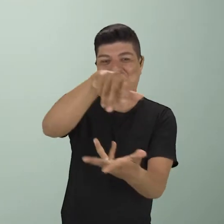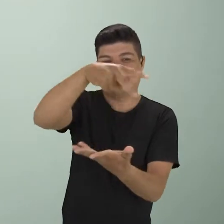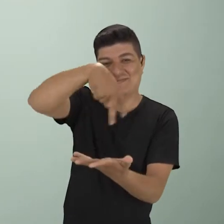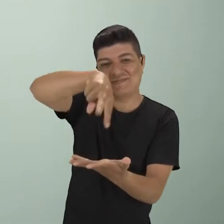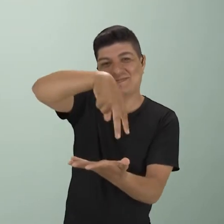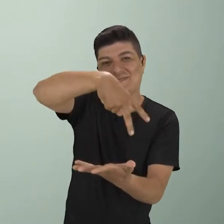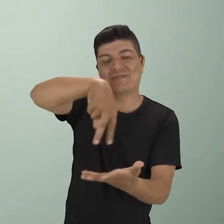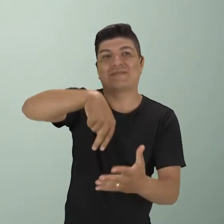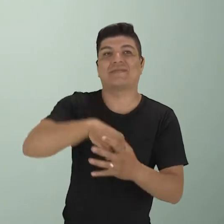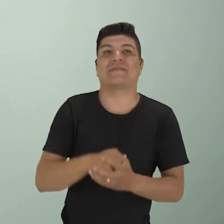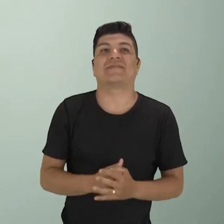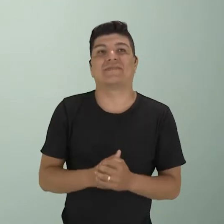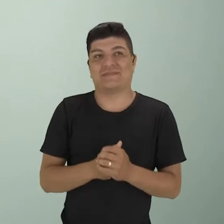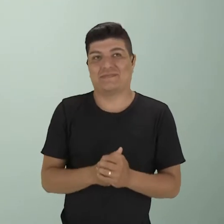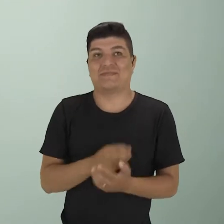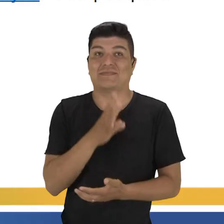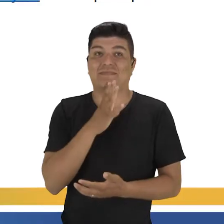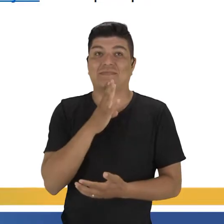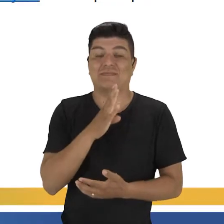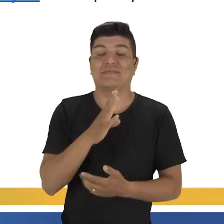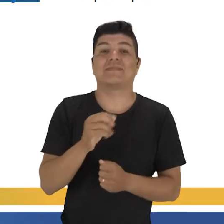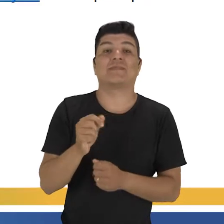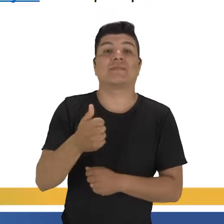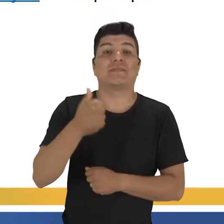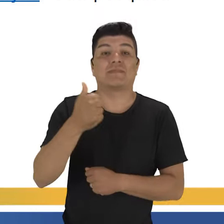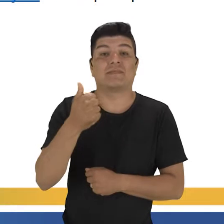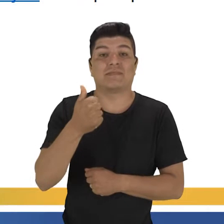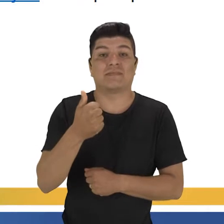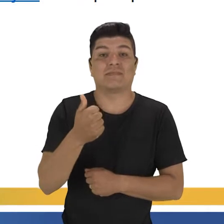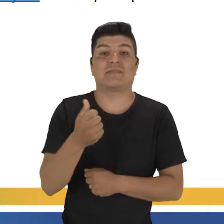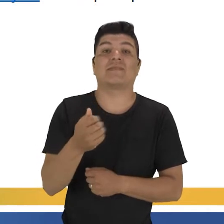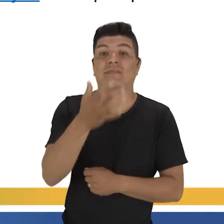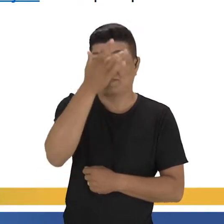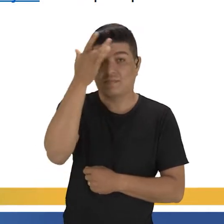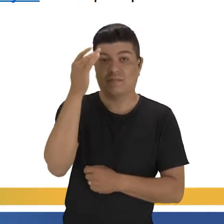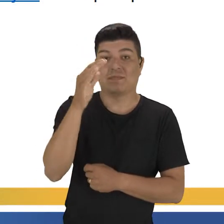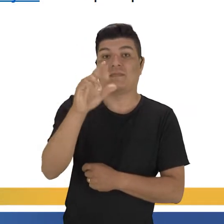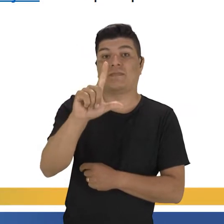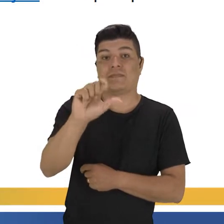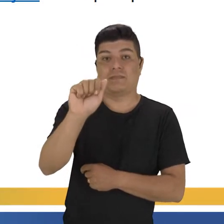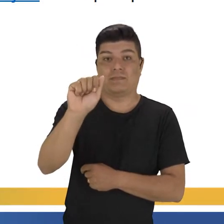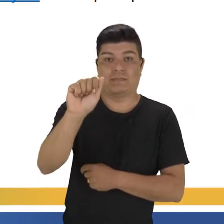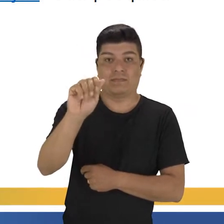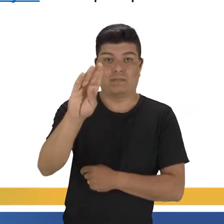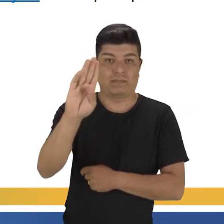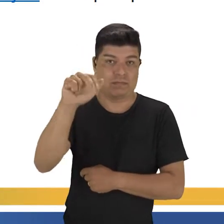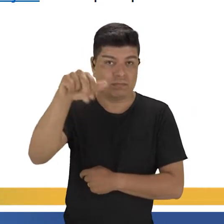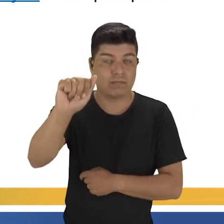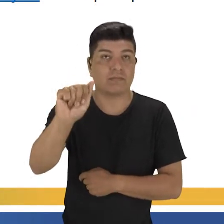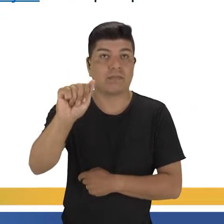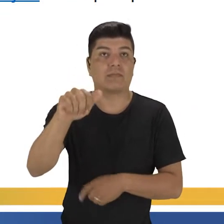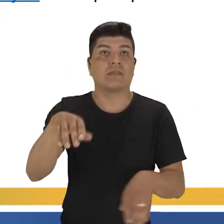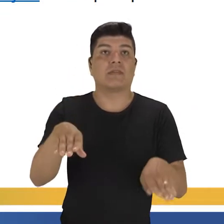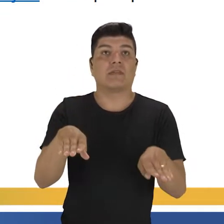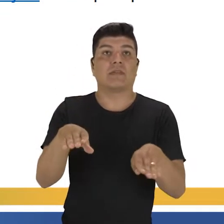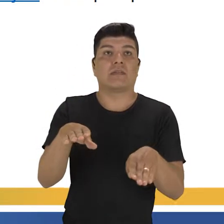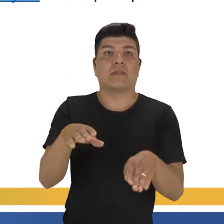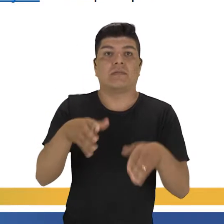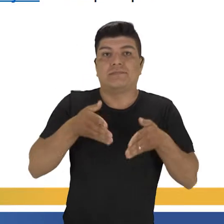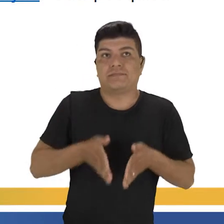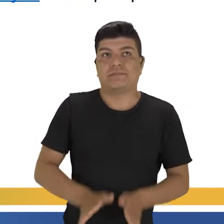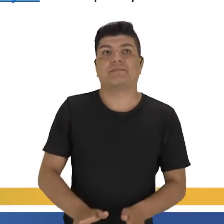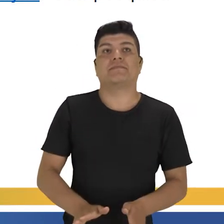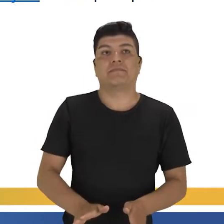dança. Vamos conhecer primeiro o nosso autor de hoje. Rudolf Laban nasceu em Presburgo,